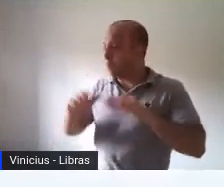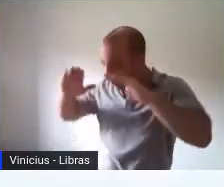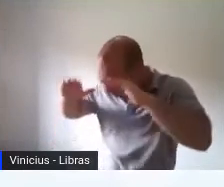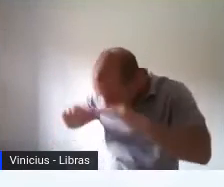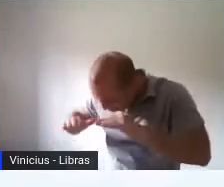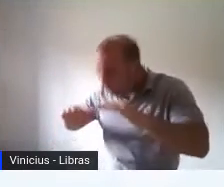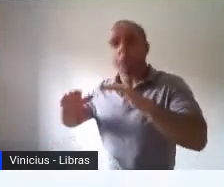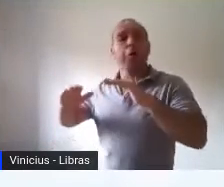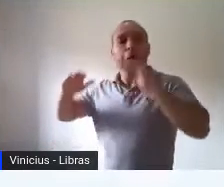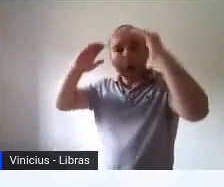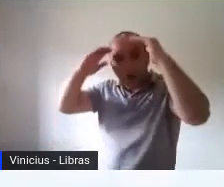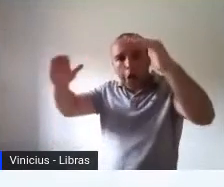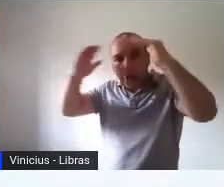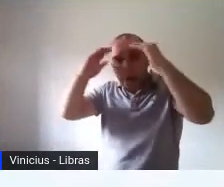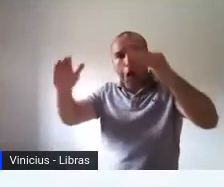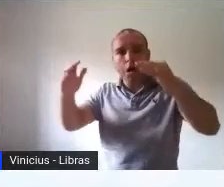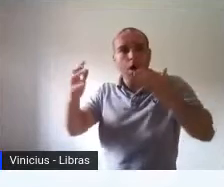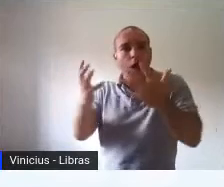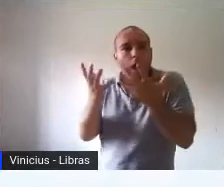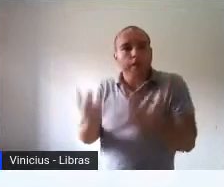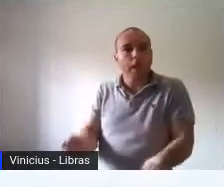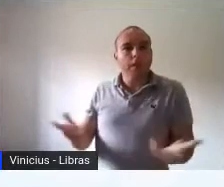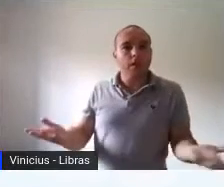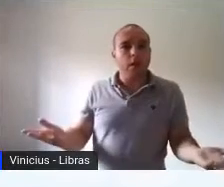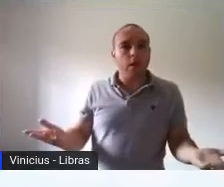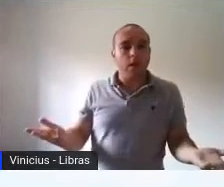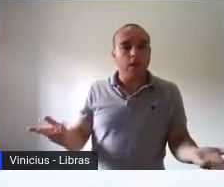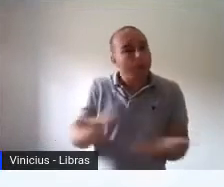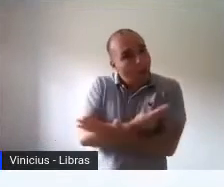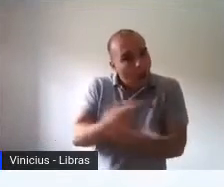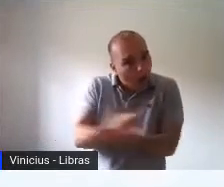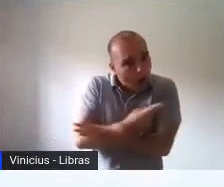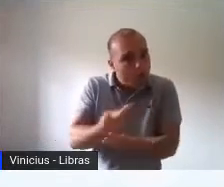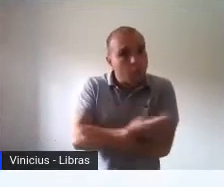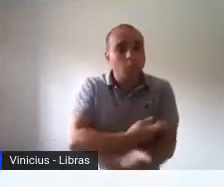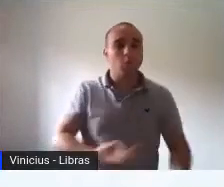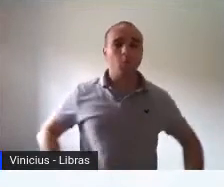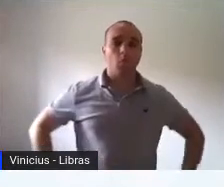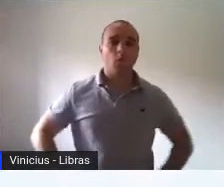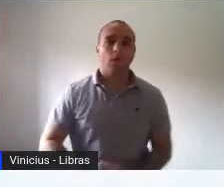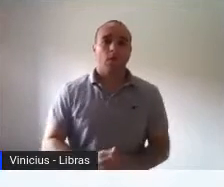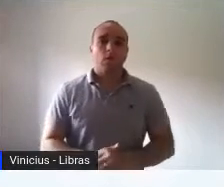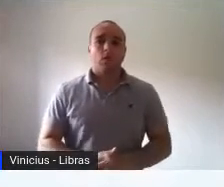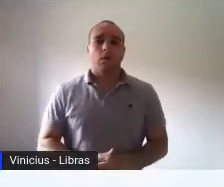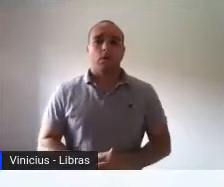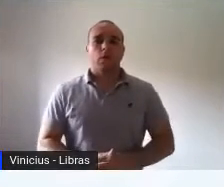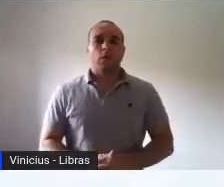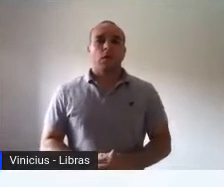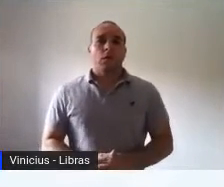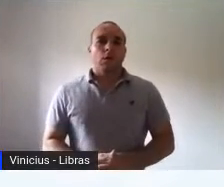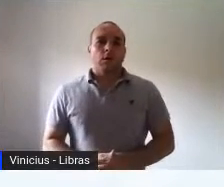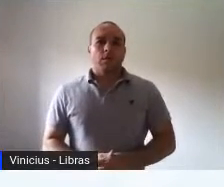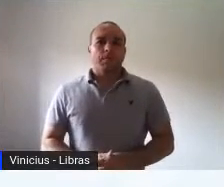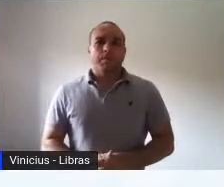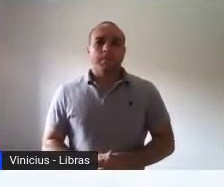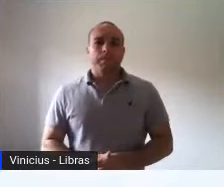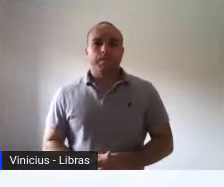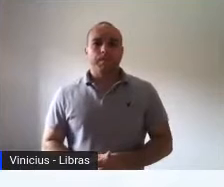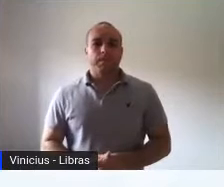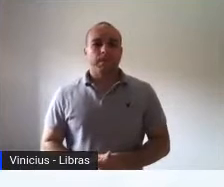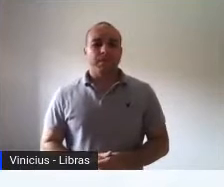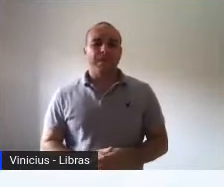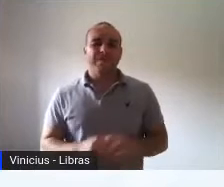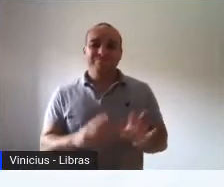ponto existe realmente algum tipo de discussão ou a disputa é por poder só, sabe? Não